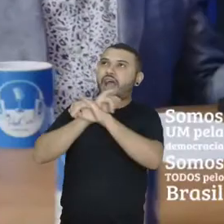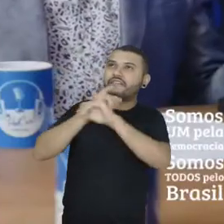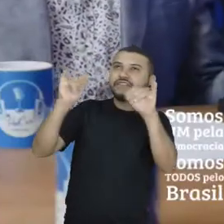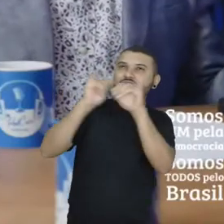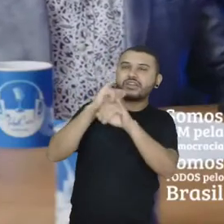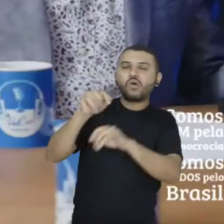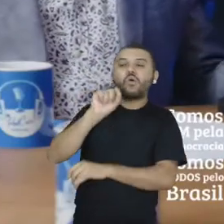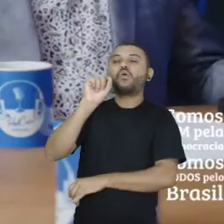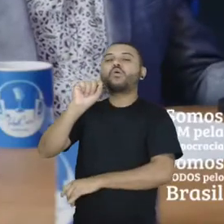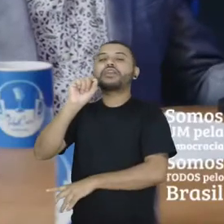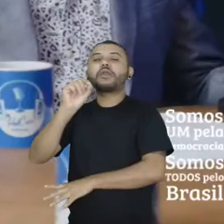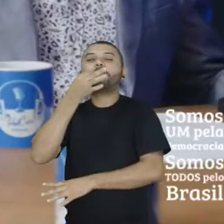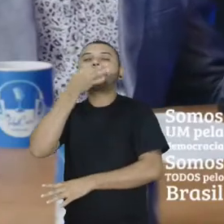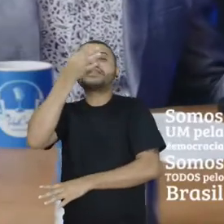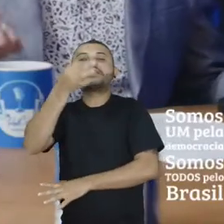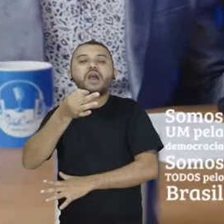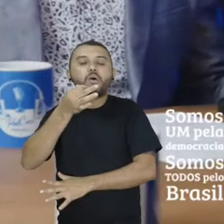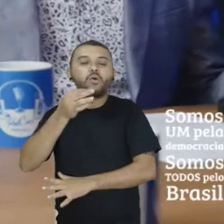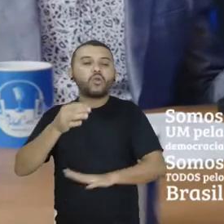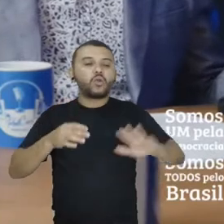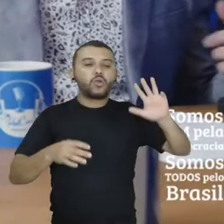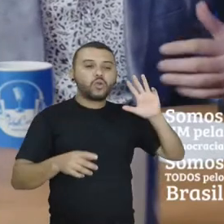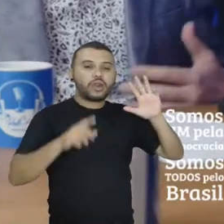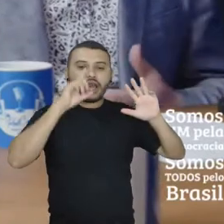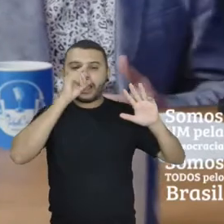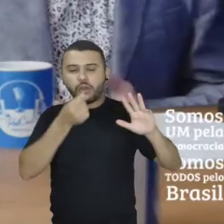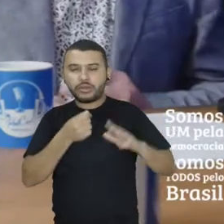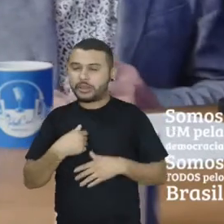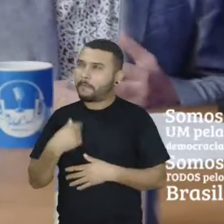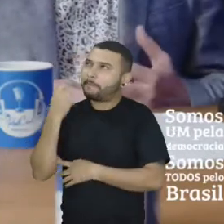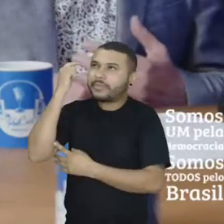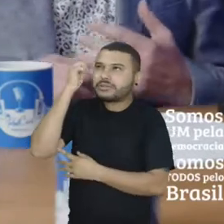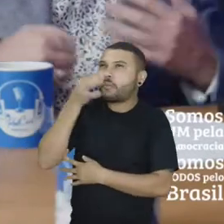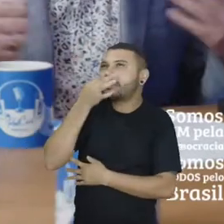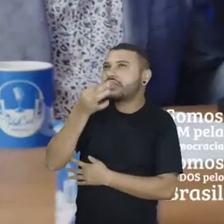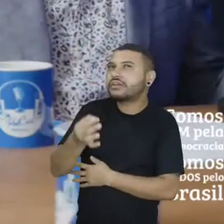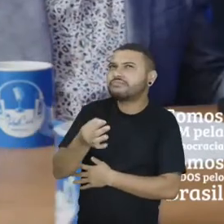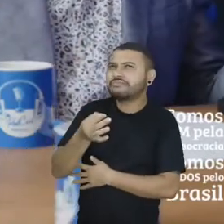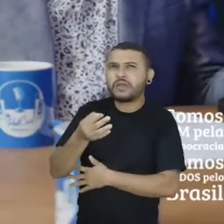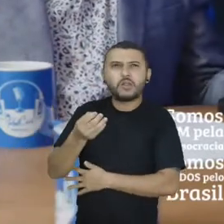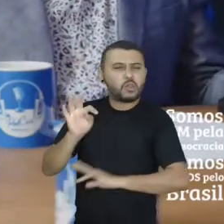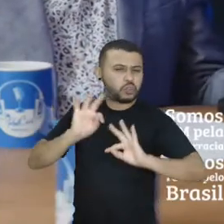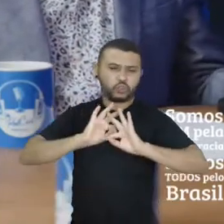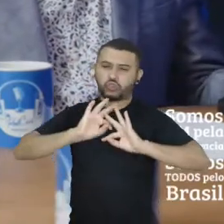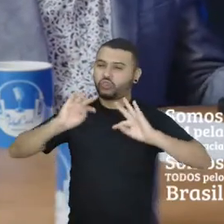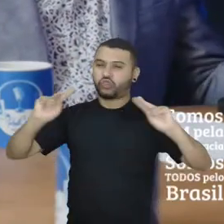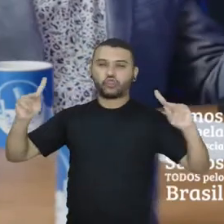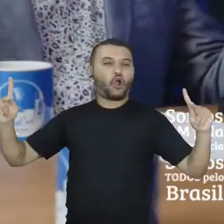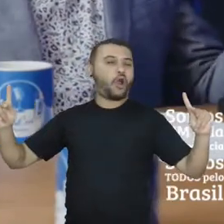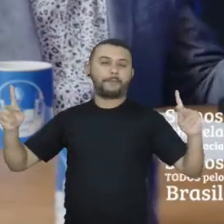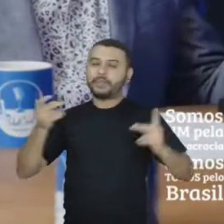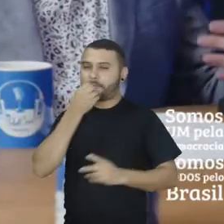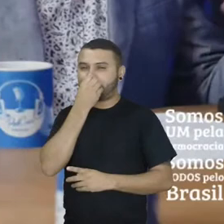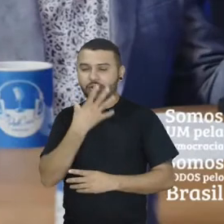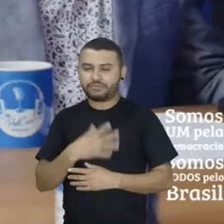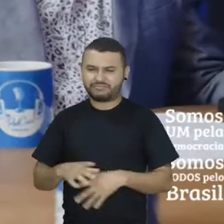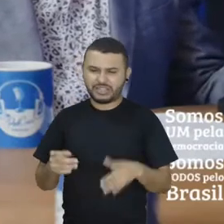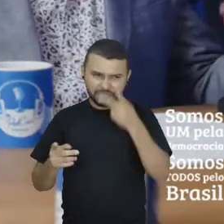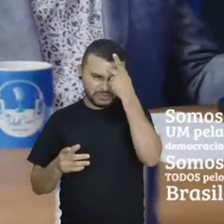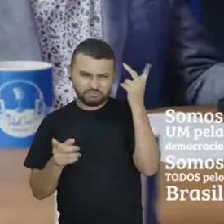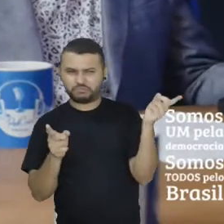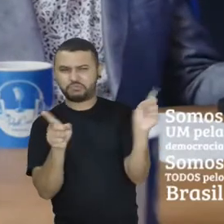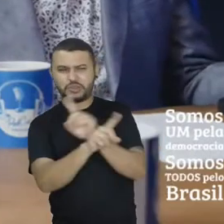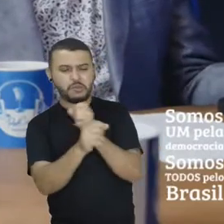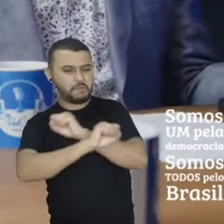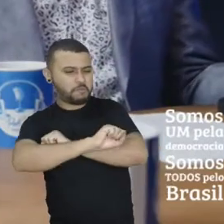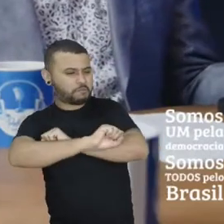da chapa Lula-Alckmin? Eu fui lá, coloquei, falei, é o máximo que poderia acontecer. E daí todo mundo, não, isso não é